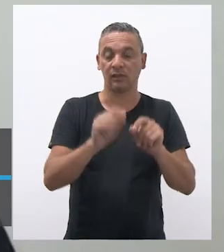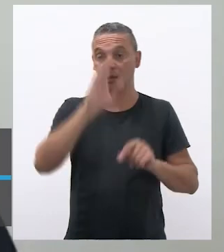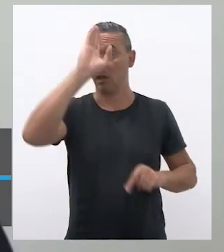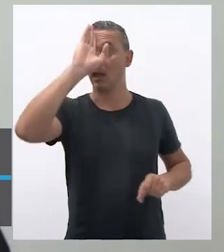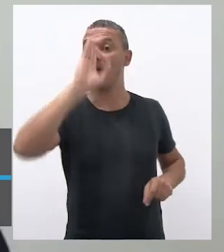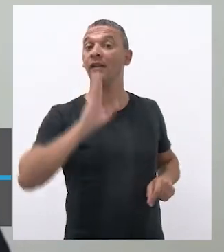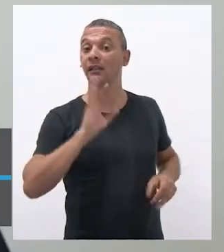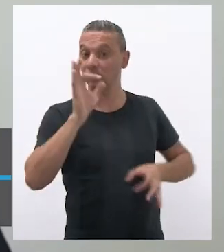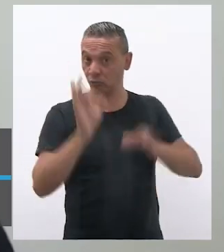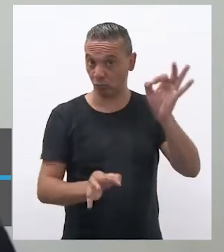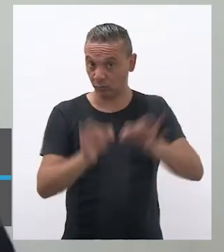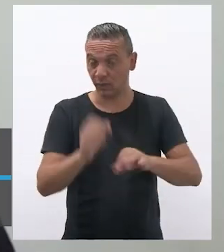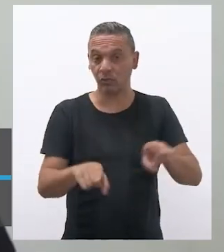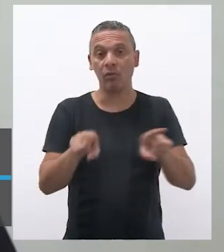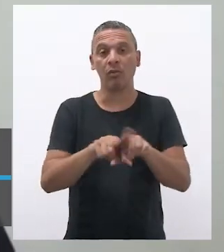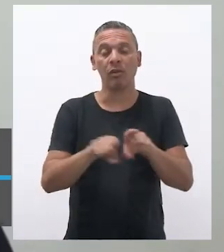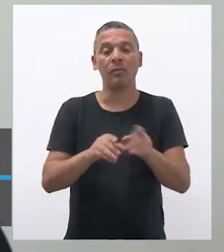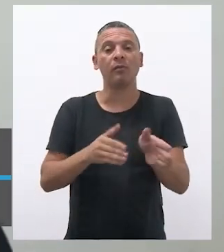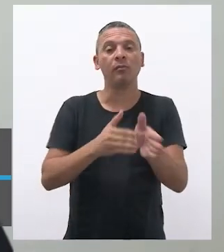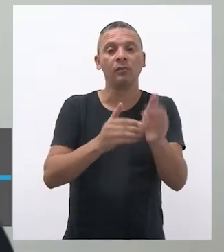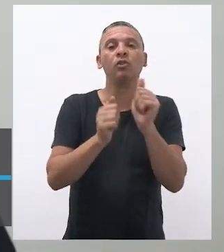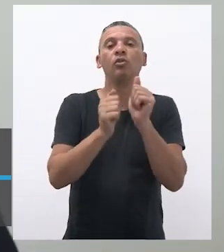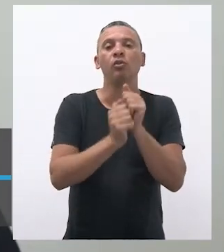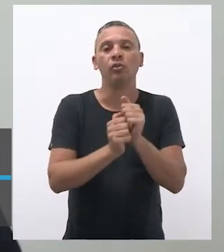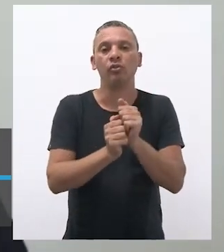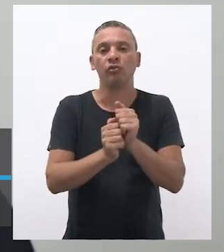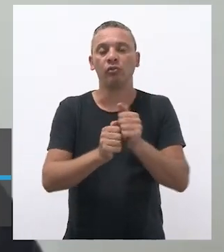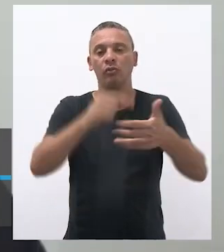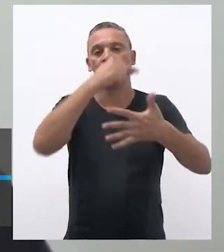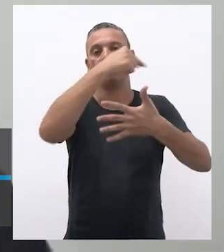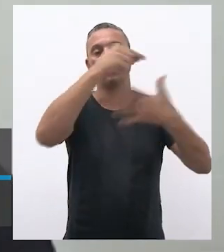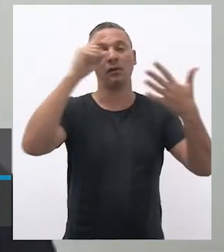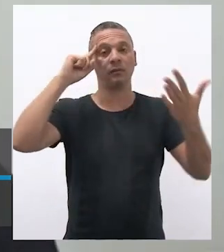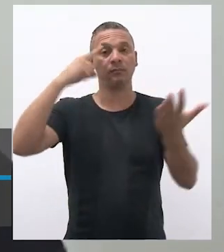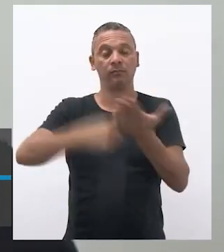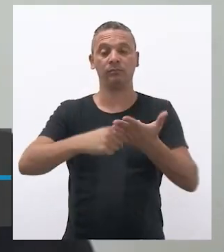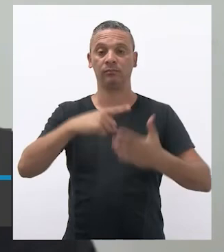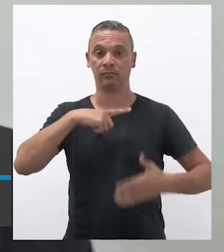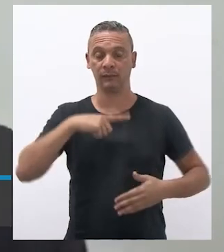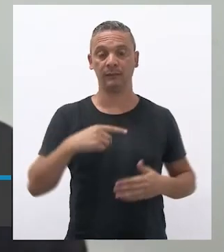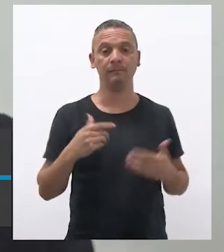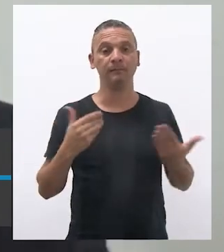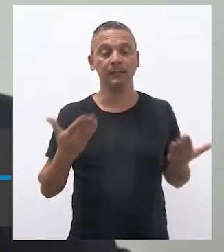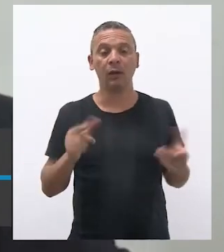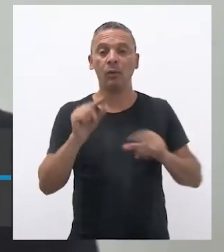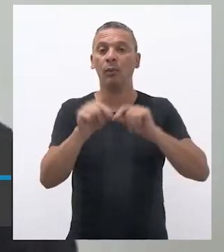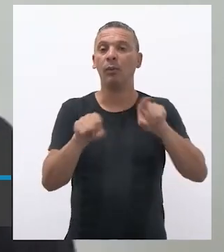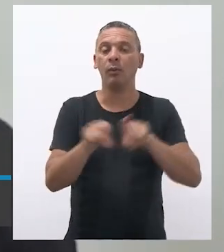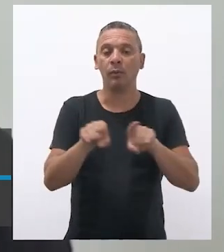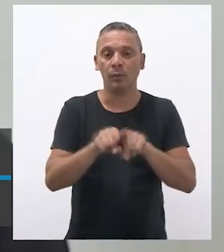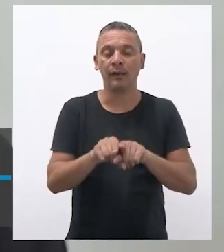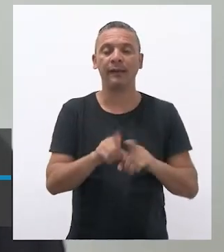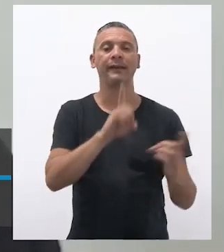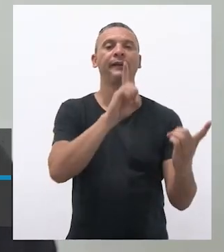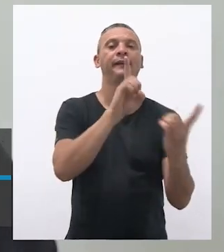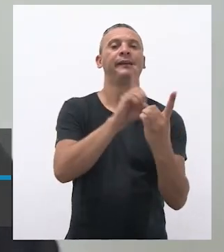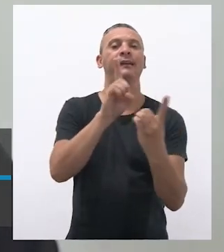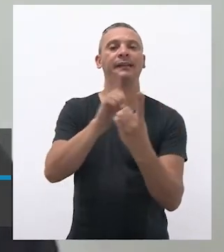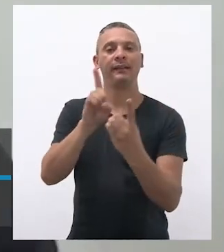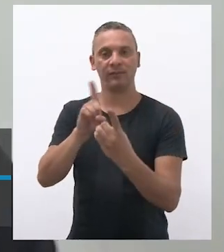gratuita e o acompanhamento, né, das ações em andamento. Então, portanto, o atendimento da Defensoria